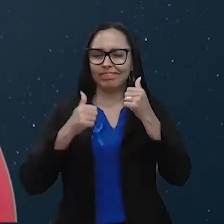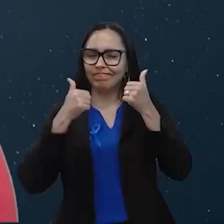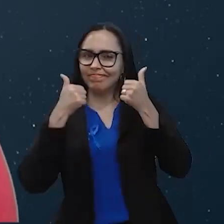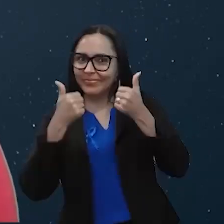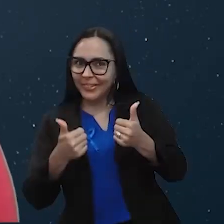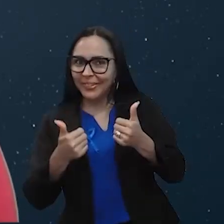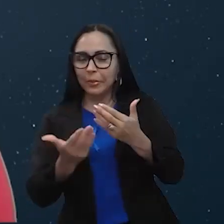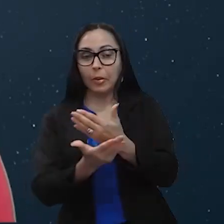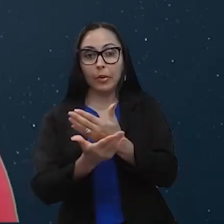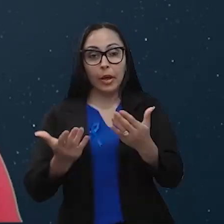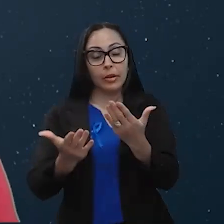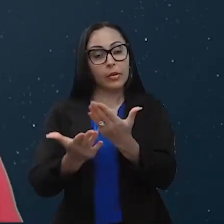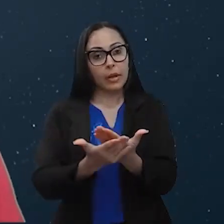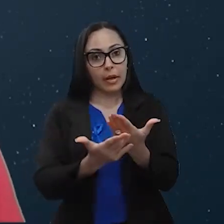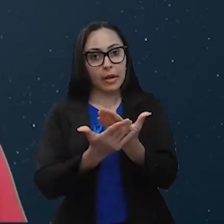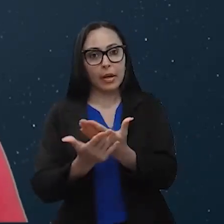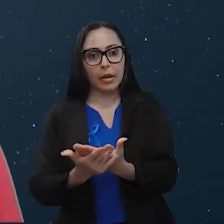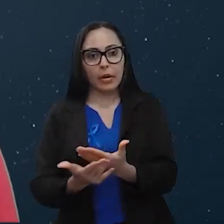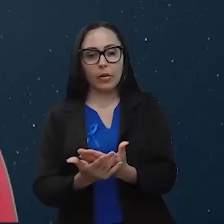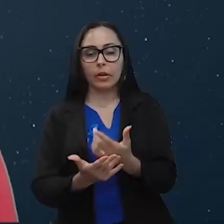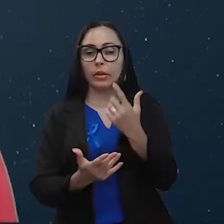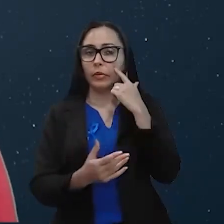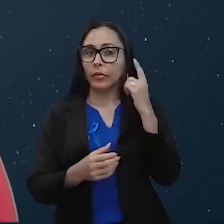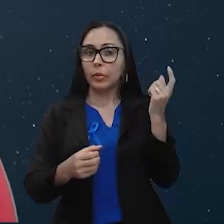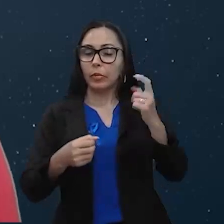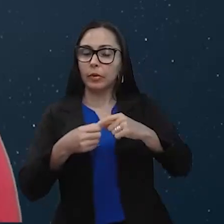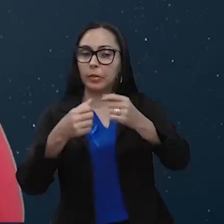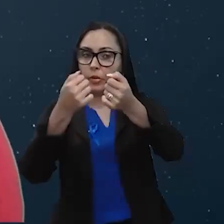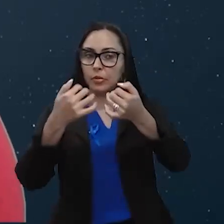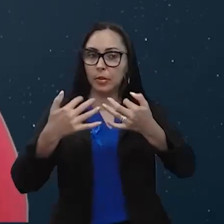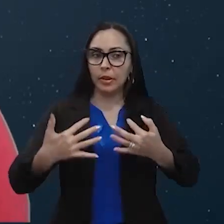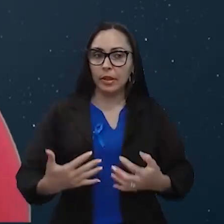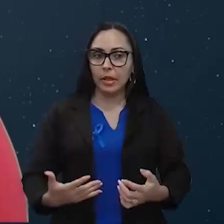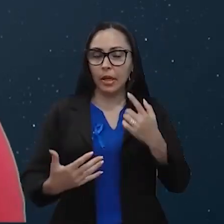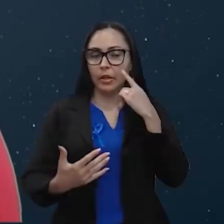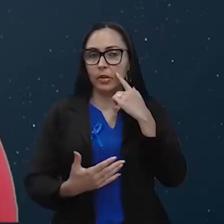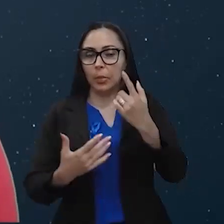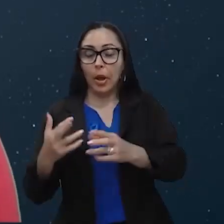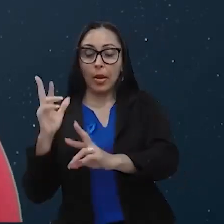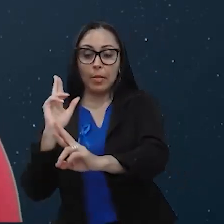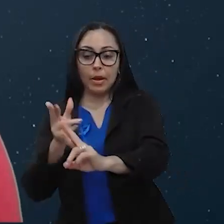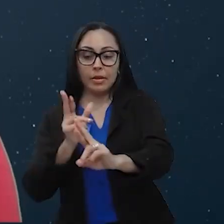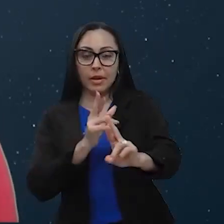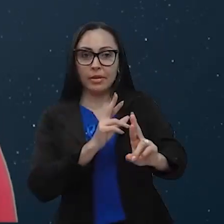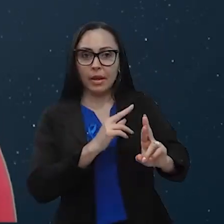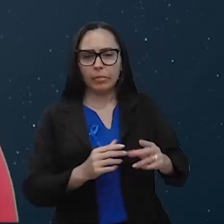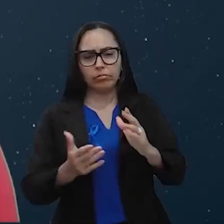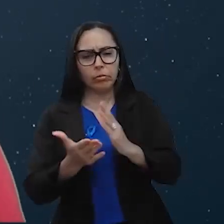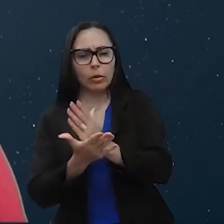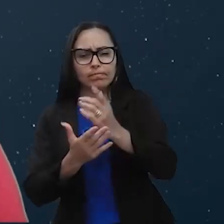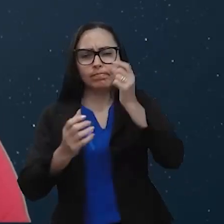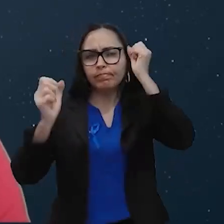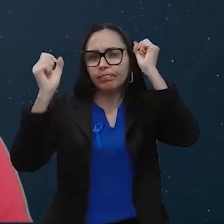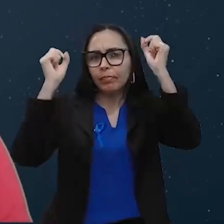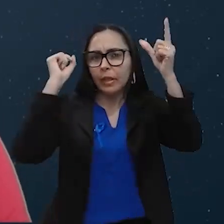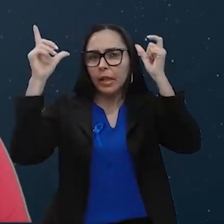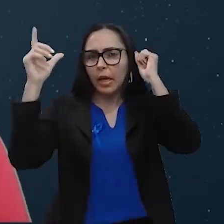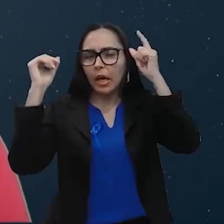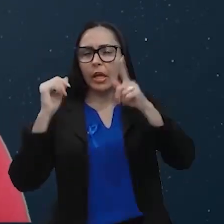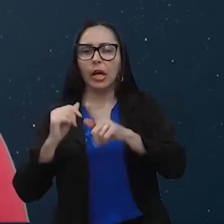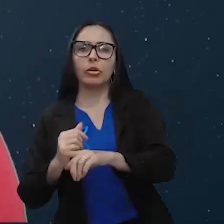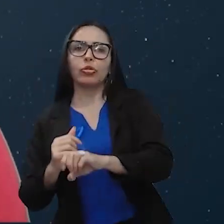aula 7 tratamos ali de apresentar para você algumas ideias da geometria e